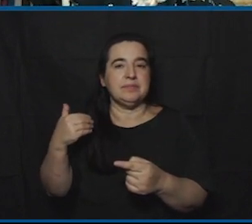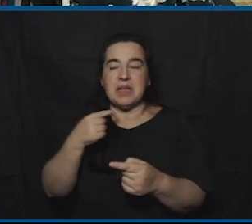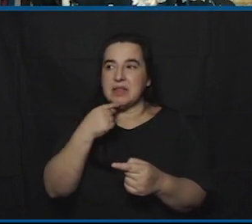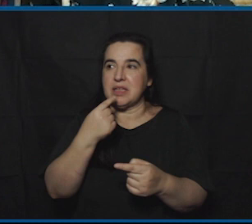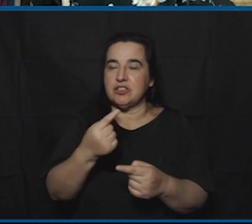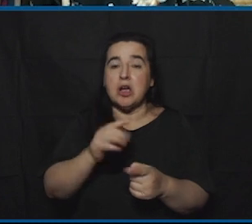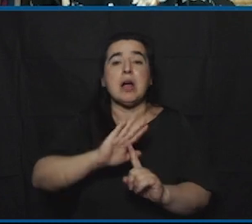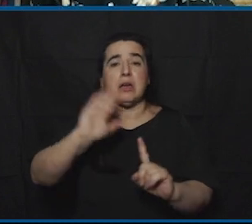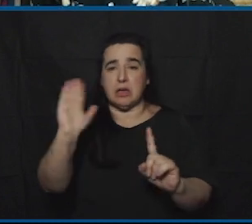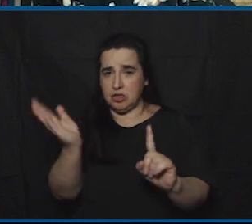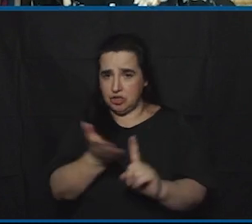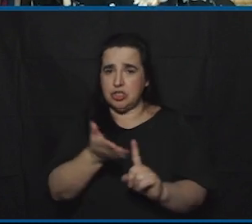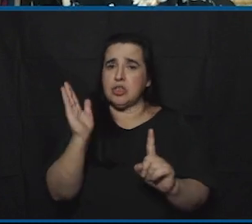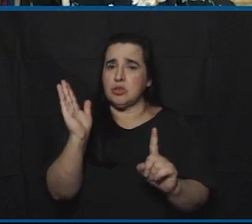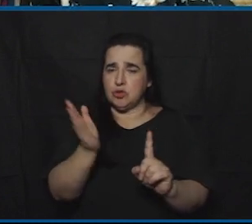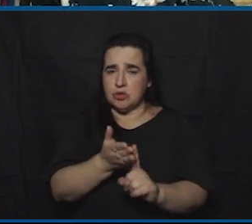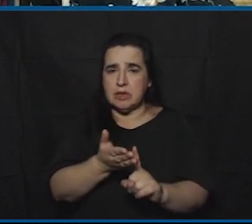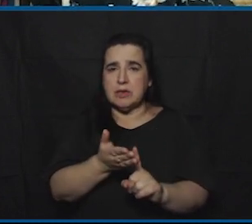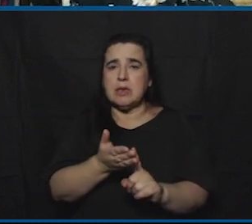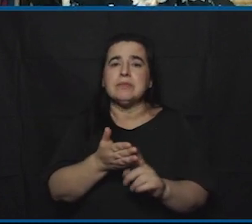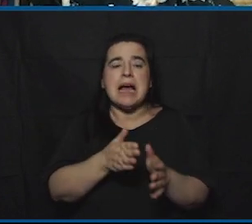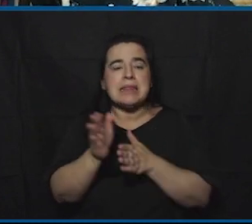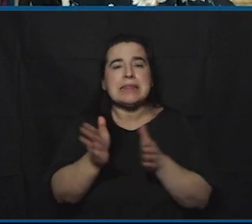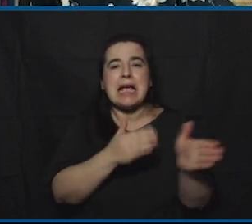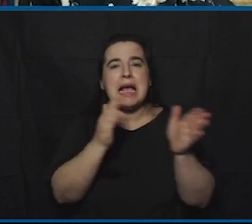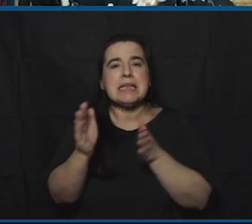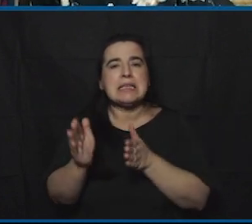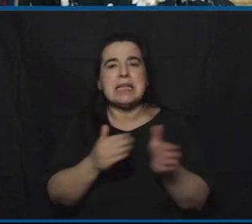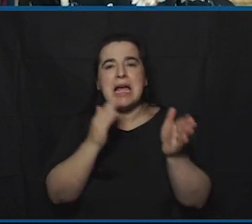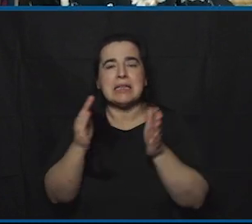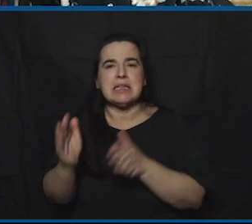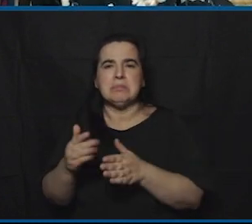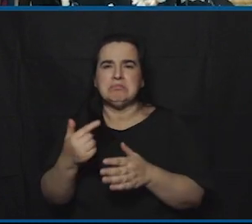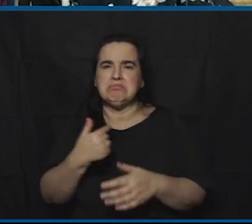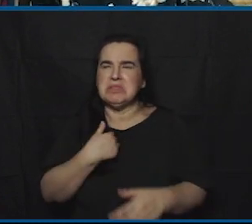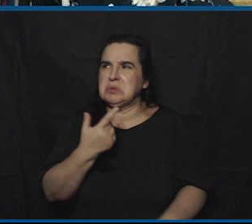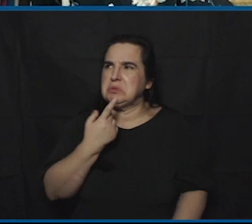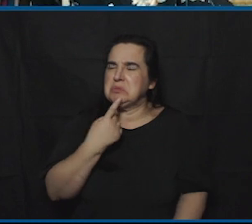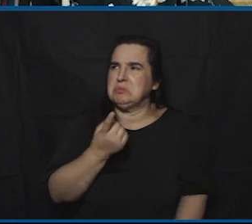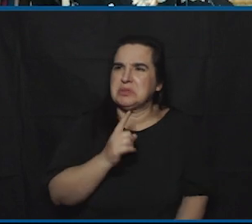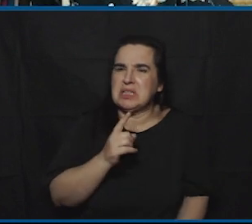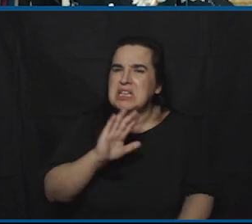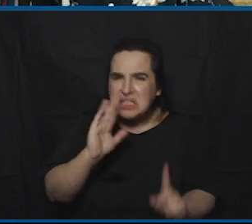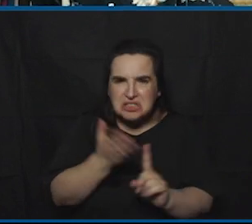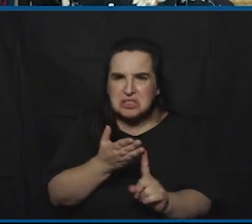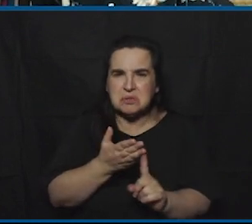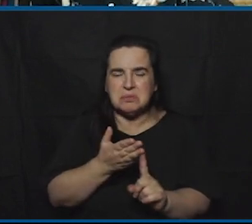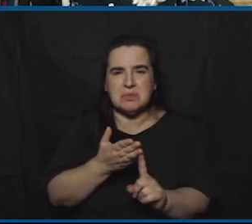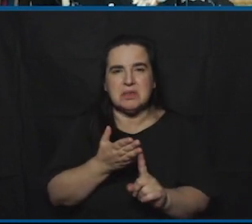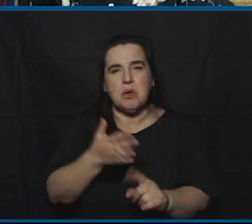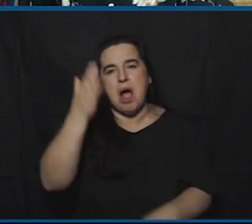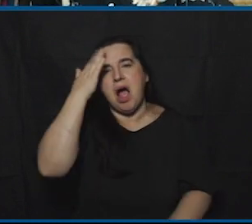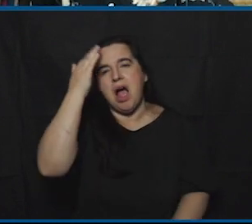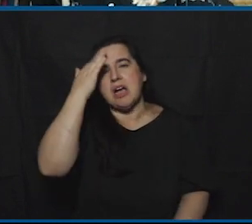como ele diz, os castigos seriam faseados. Honestamente, eu não considero isto como castigos.